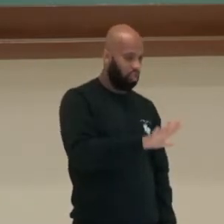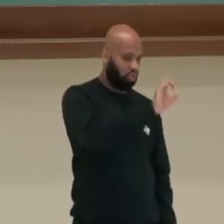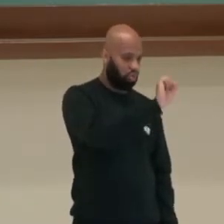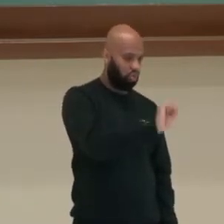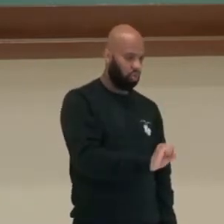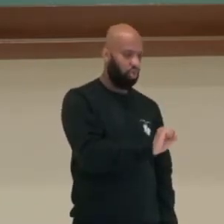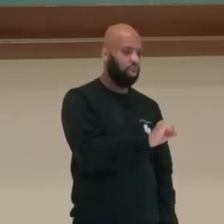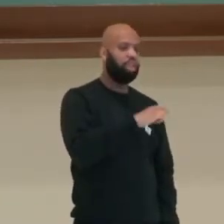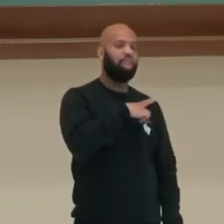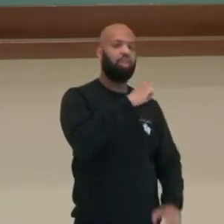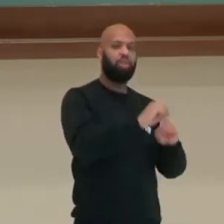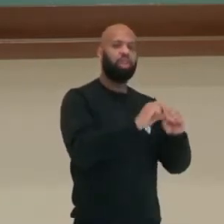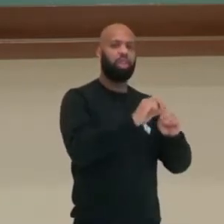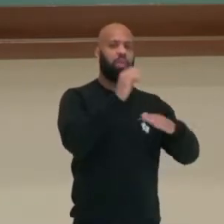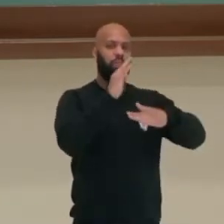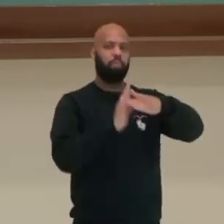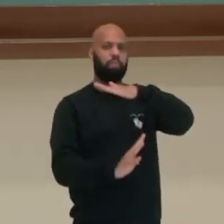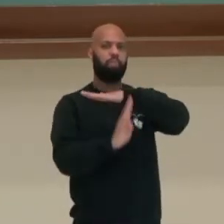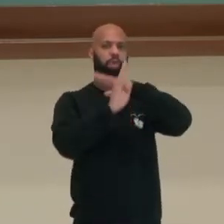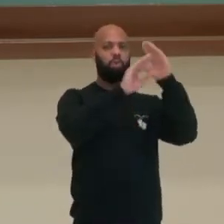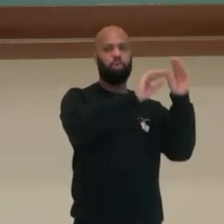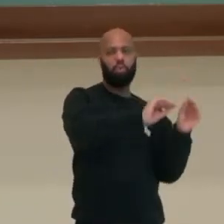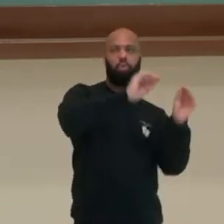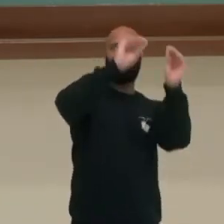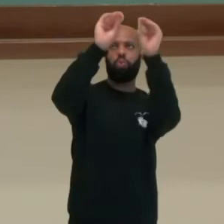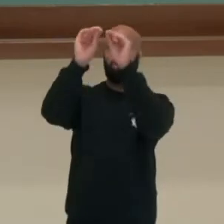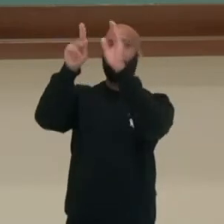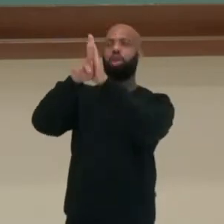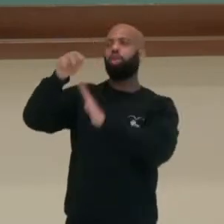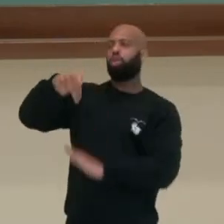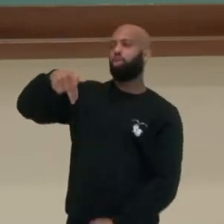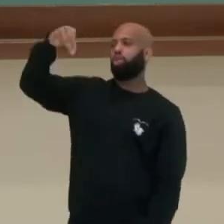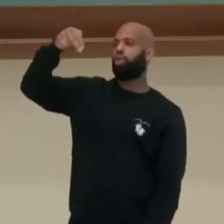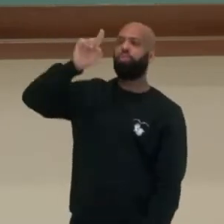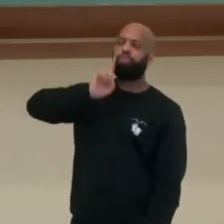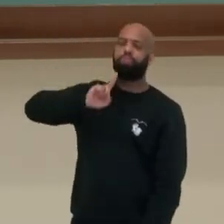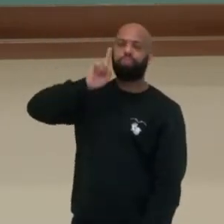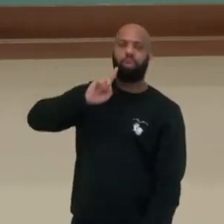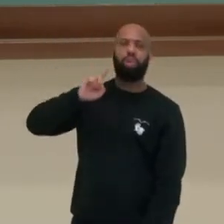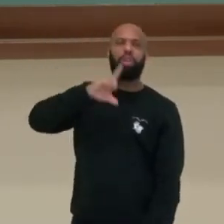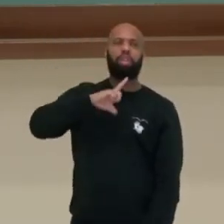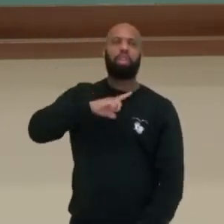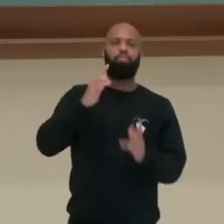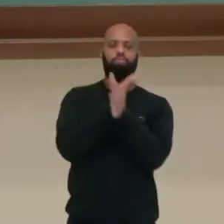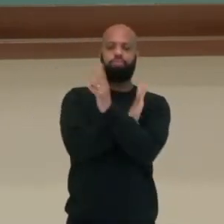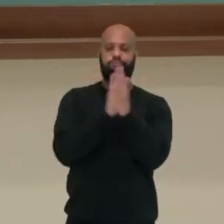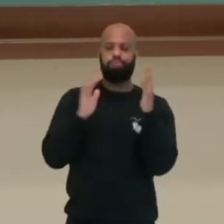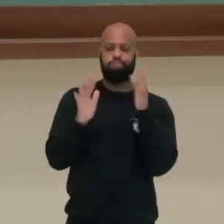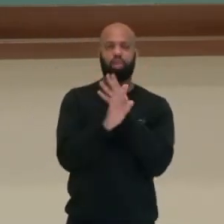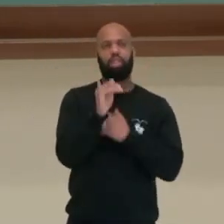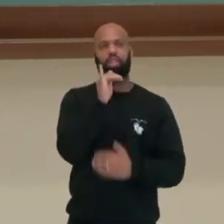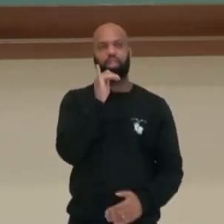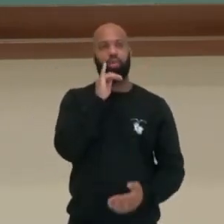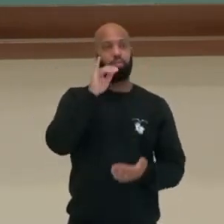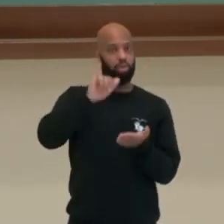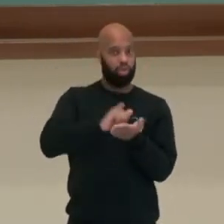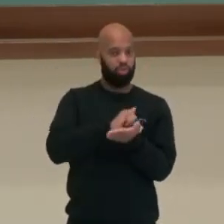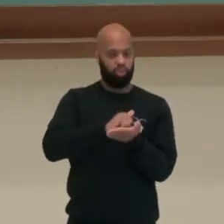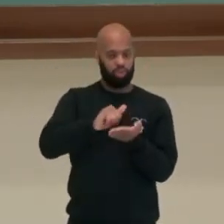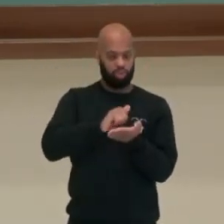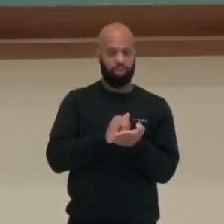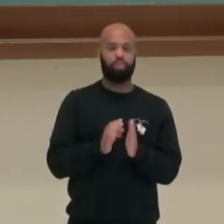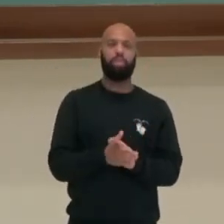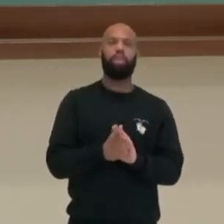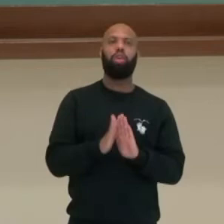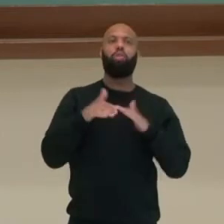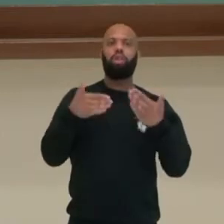acabam migrando para o norte dos Estados Unidos, para os grandes centros, para as grandes cidades, como por exemplo Nova York. E